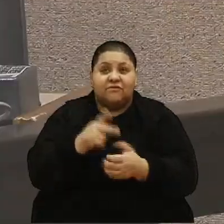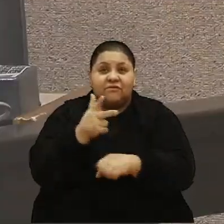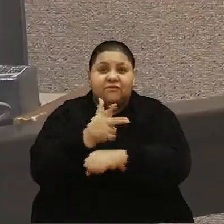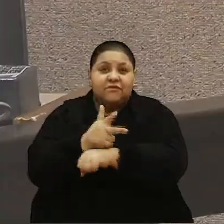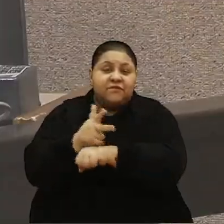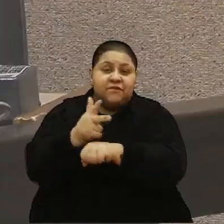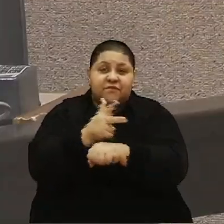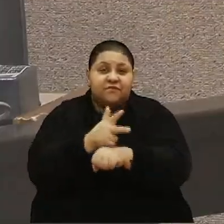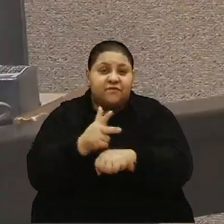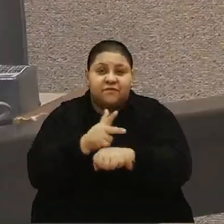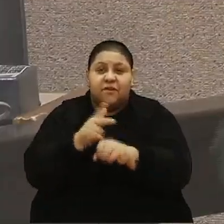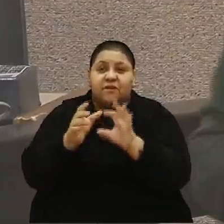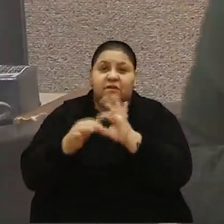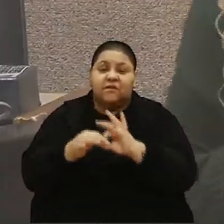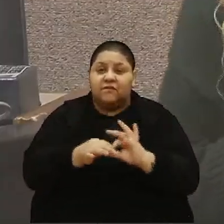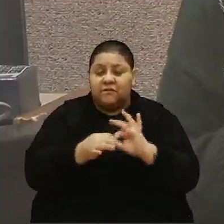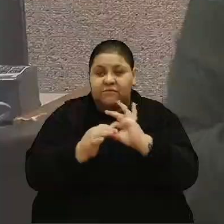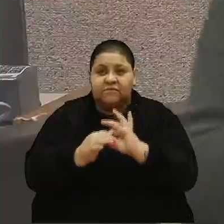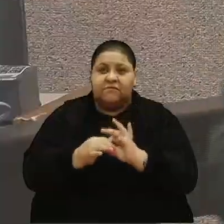gente vinculou